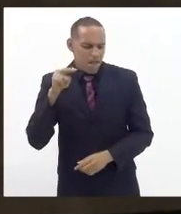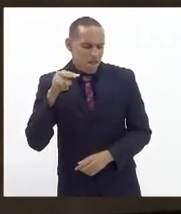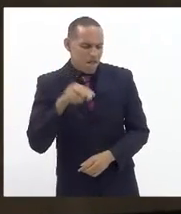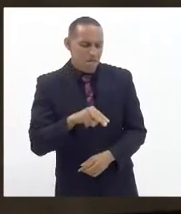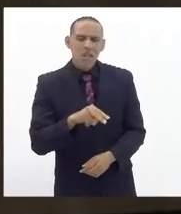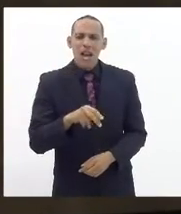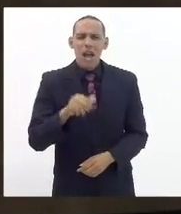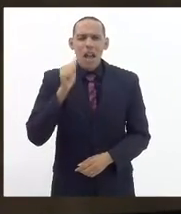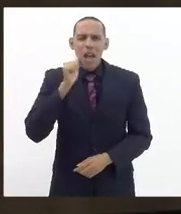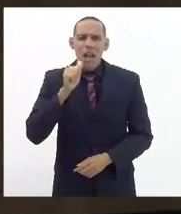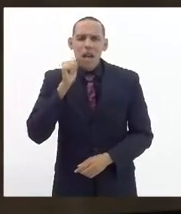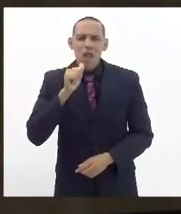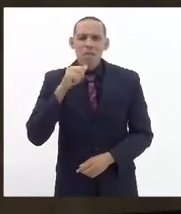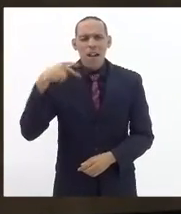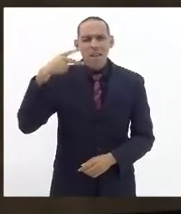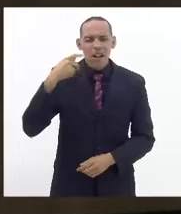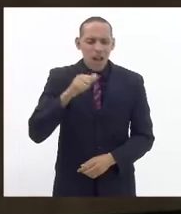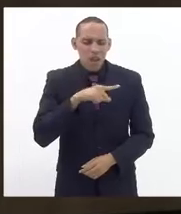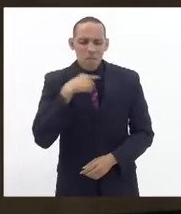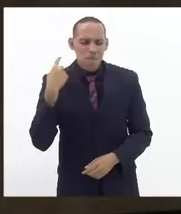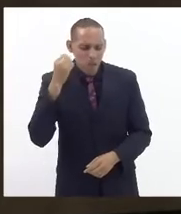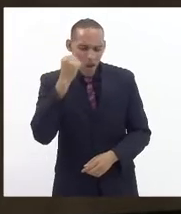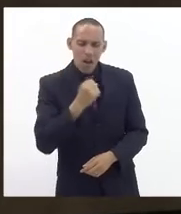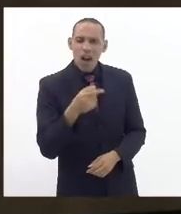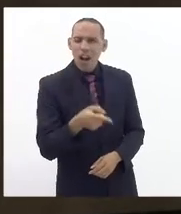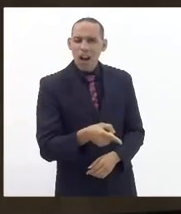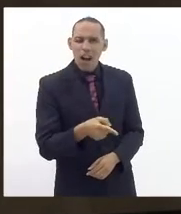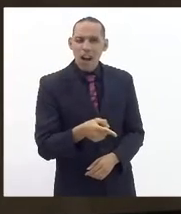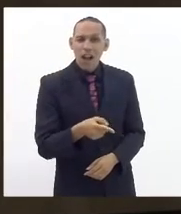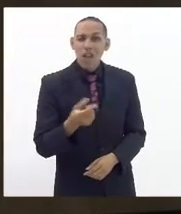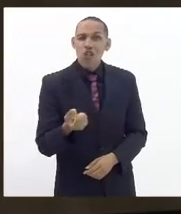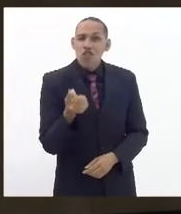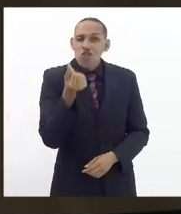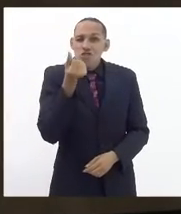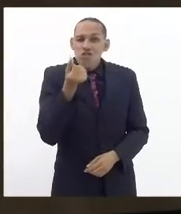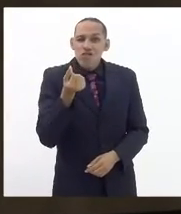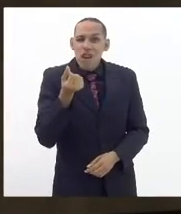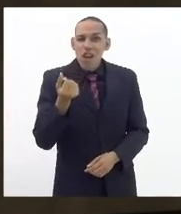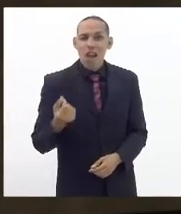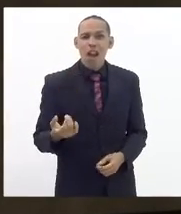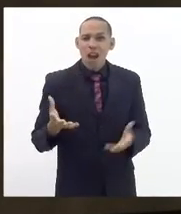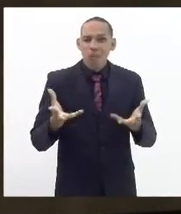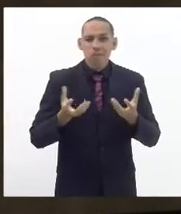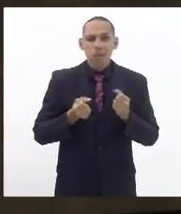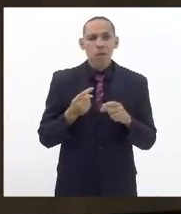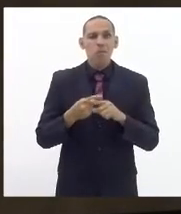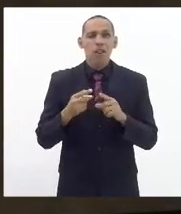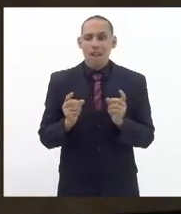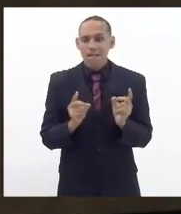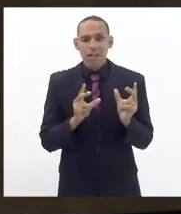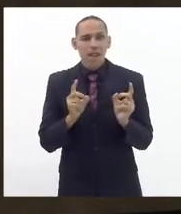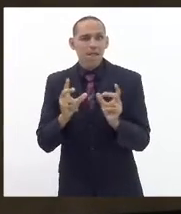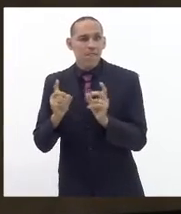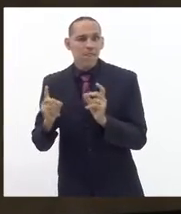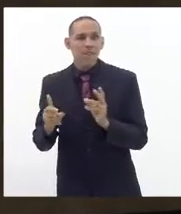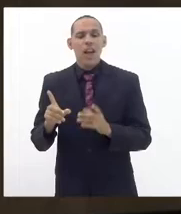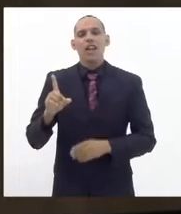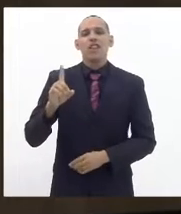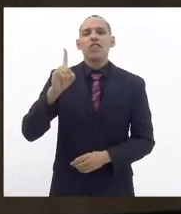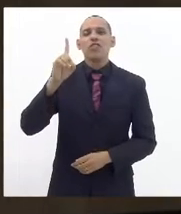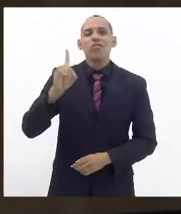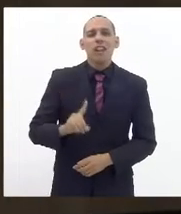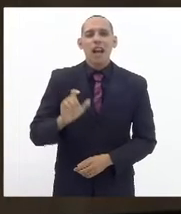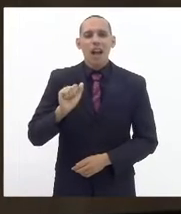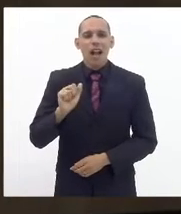vereadora assassinada e fatura dinheiro com isso, porque vendeu os direitos autorais para uma empresa de streaming. Há rumores